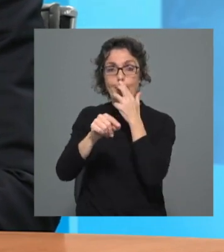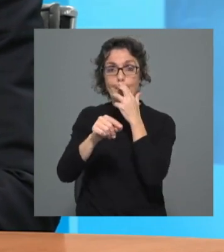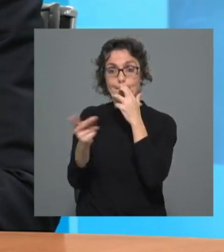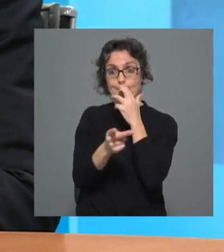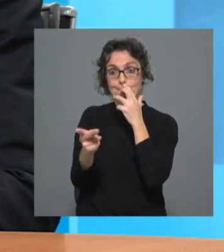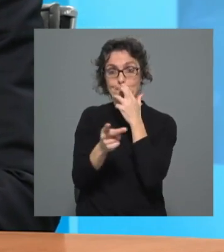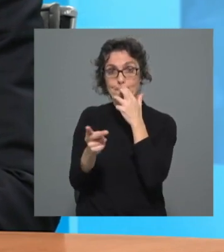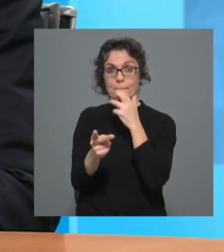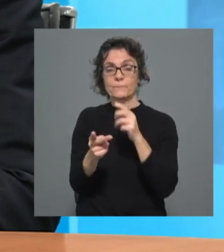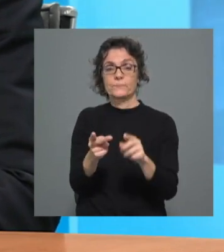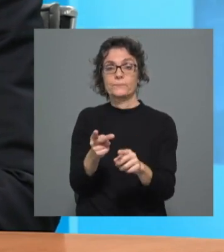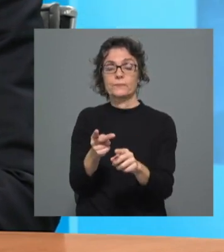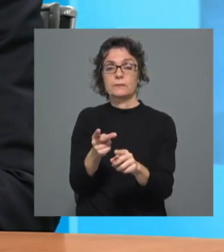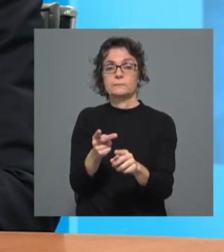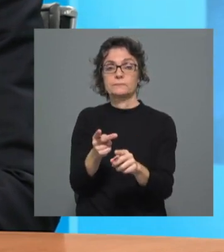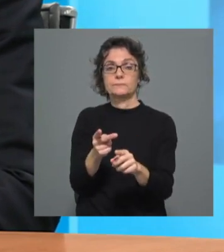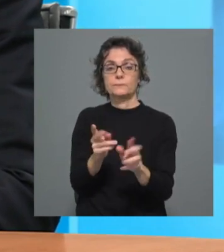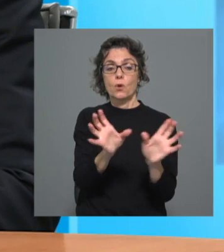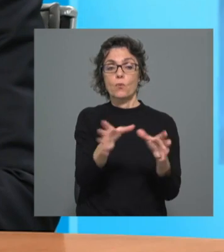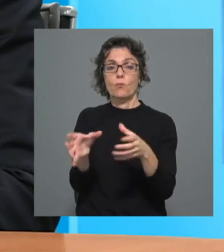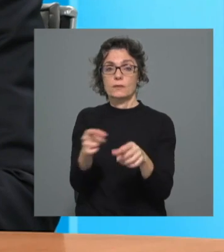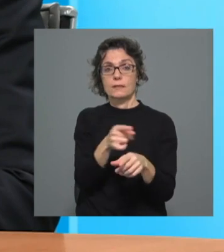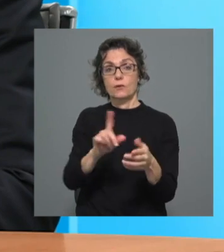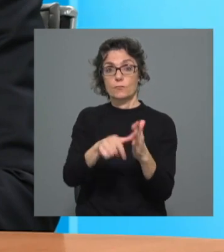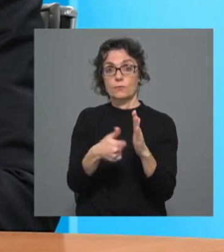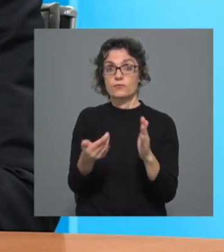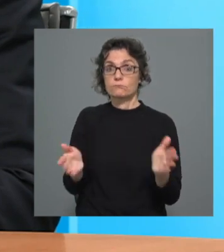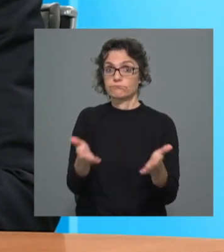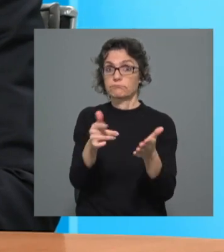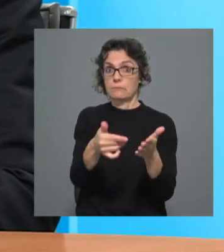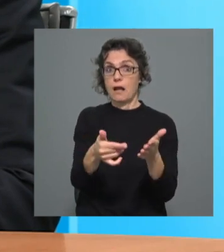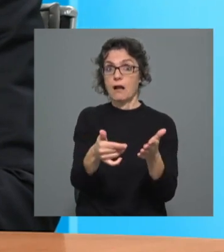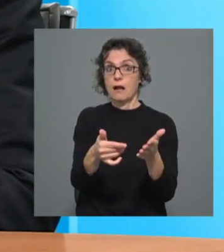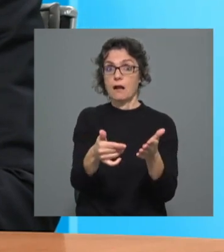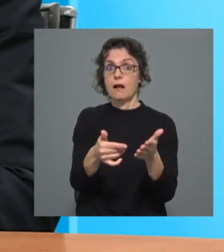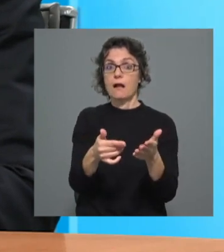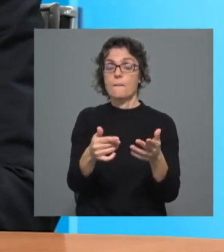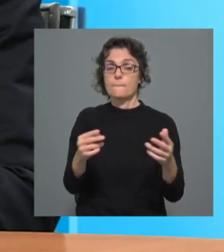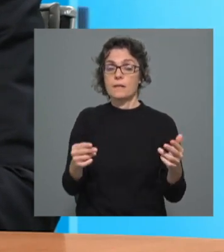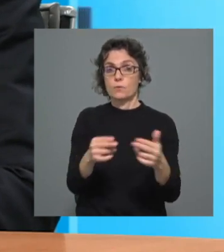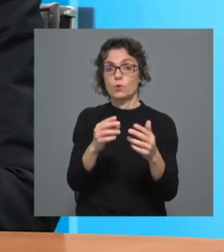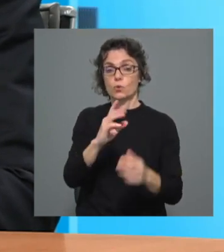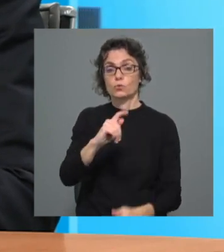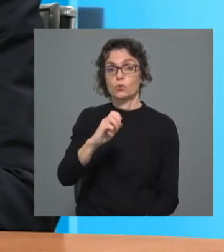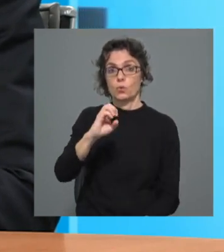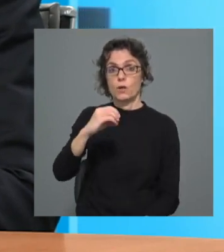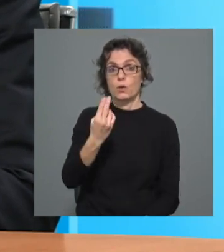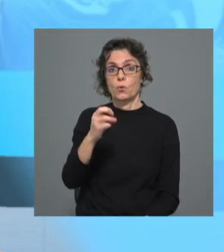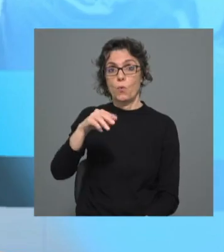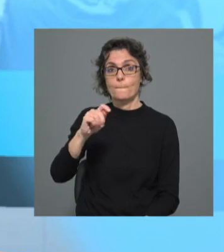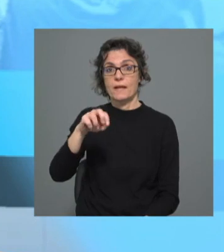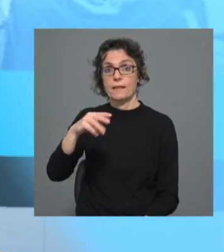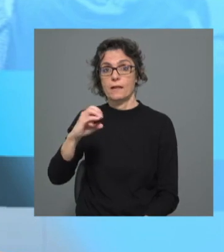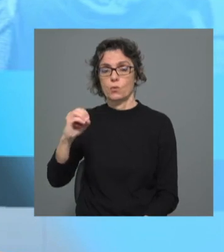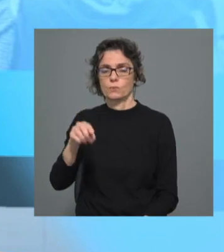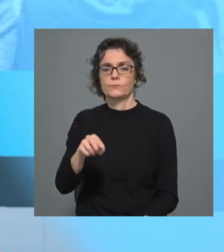ambas essas comunidades têm um projeto para a animação ecuménica. E as comunidades que estão em Portugal, de